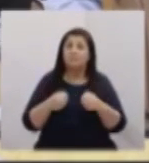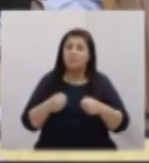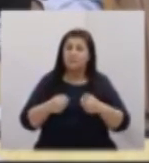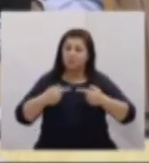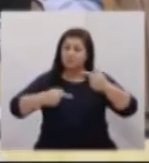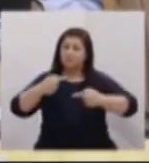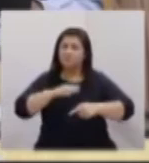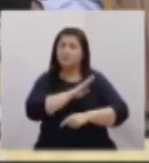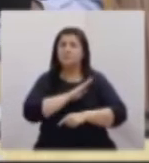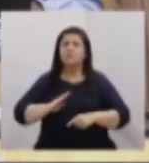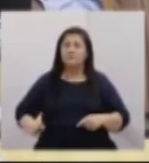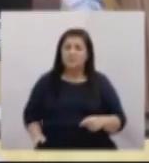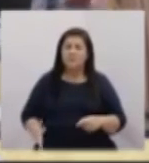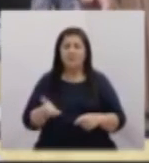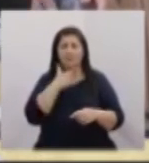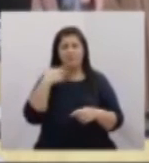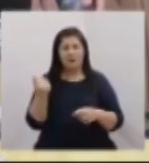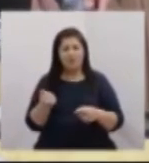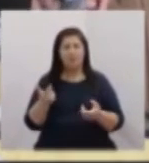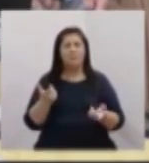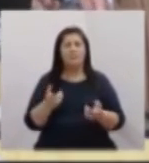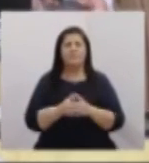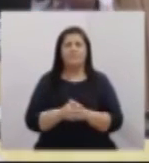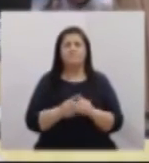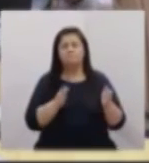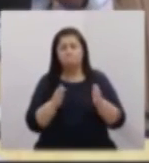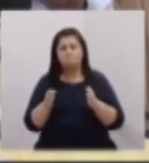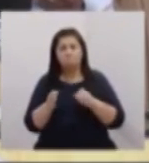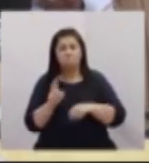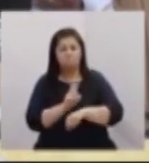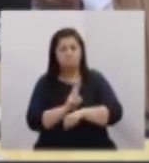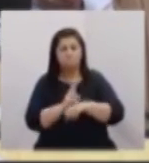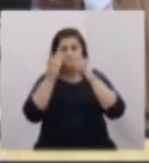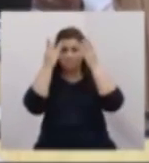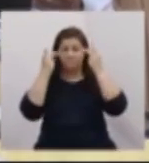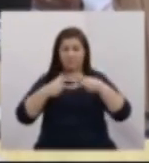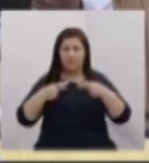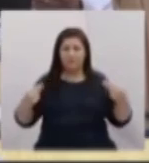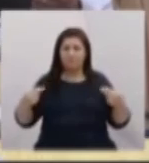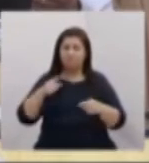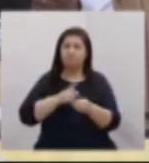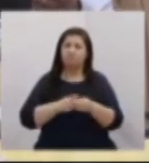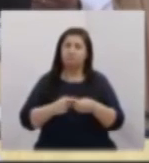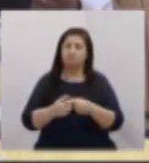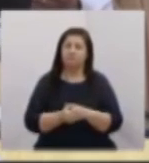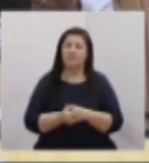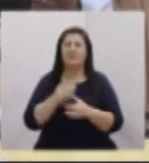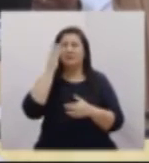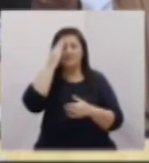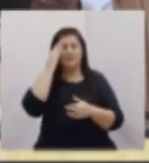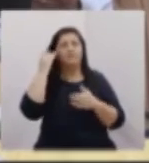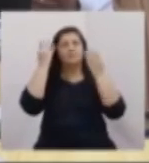políticas públicas mais eficazes e periódicas para a causa animal no município, considerando a necessidade de alimentação